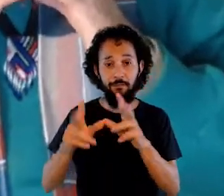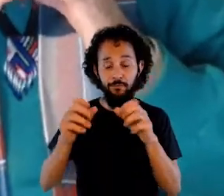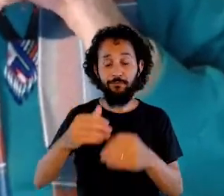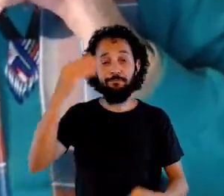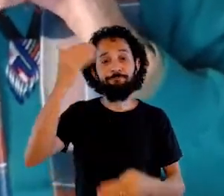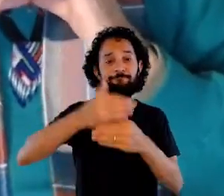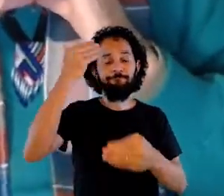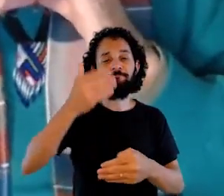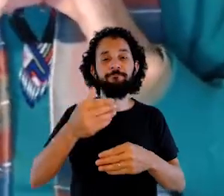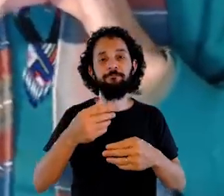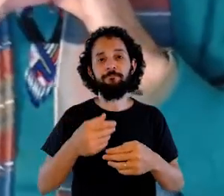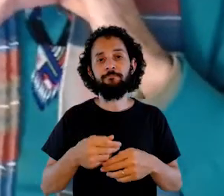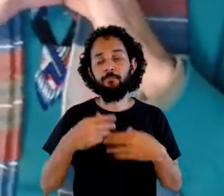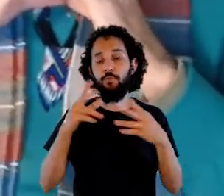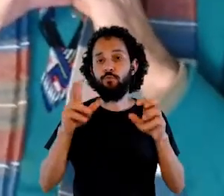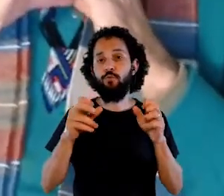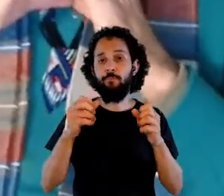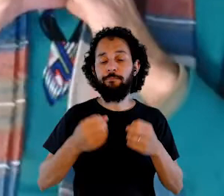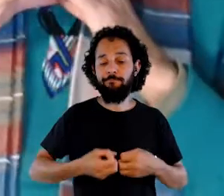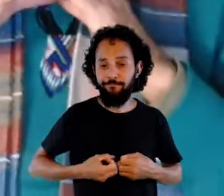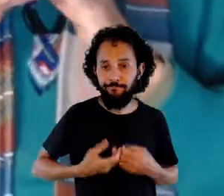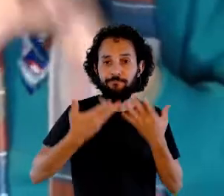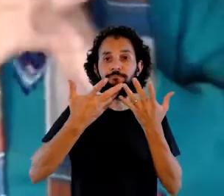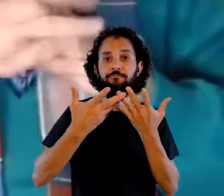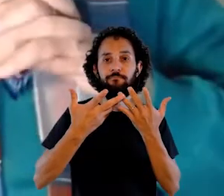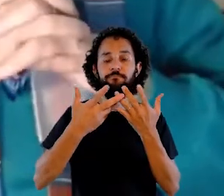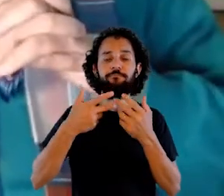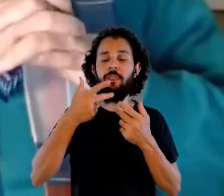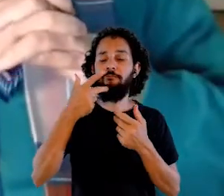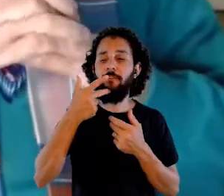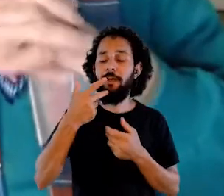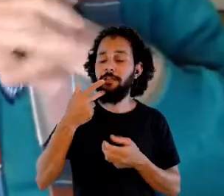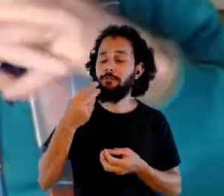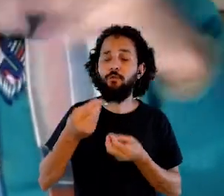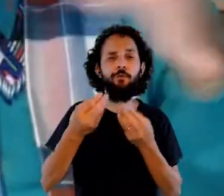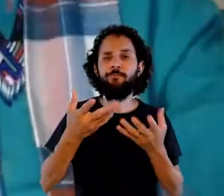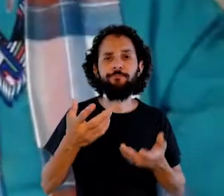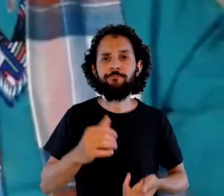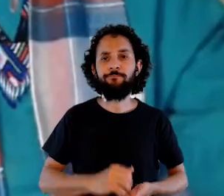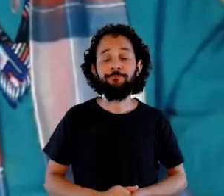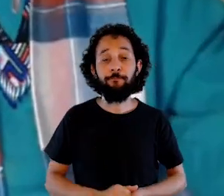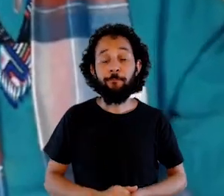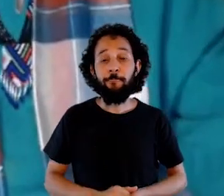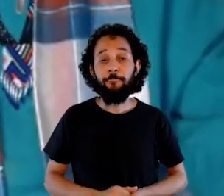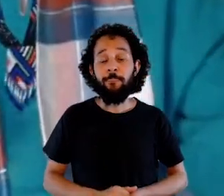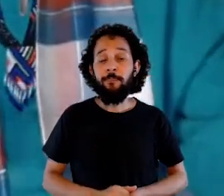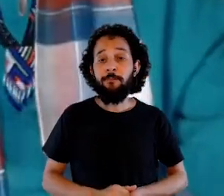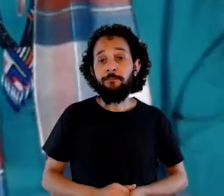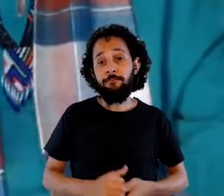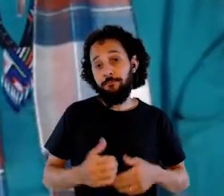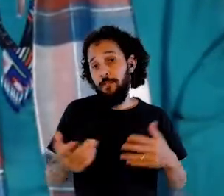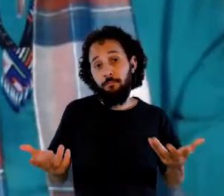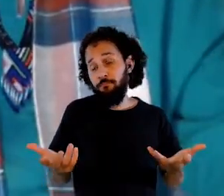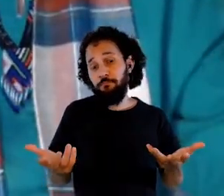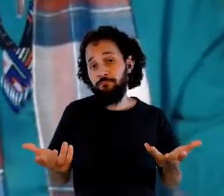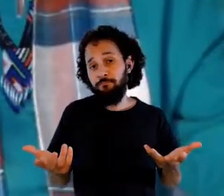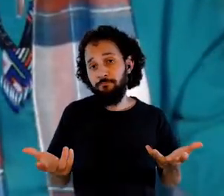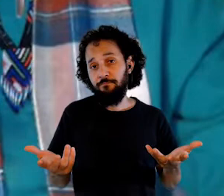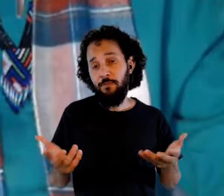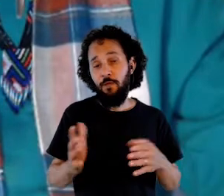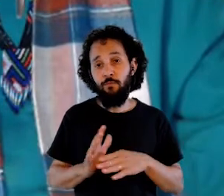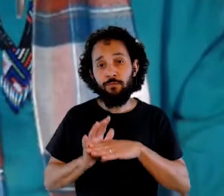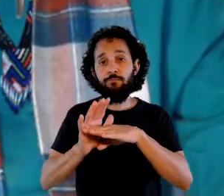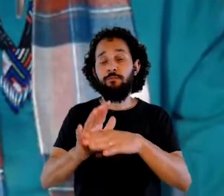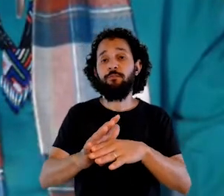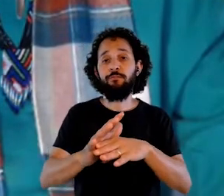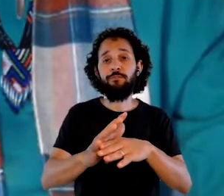nossa expressão, da nossa fala. Então, A contribuição, na verdade, eu sinto que tudo faz